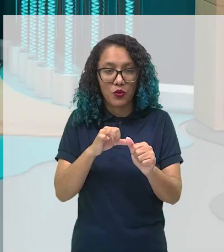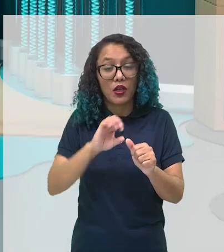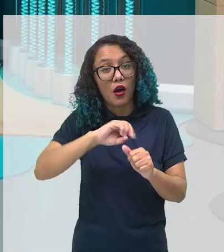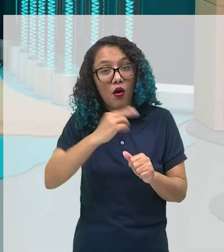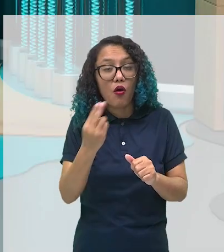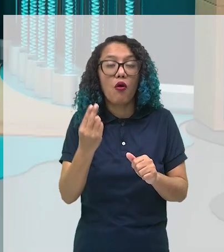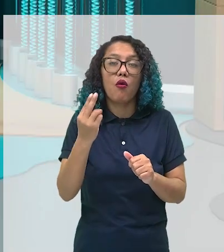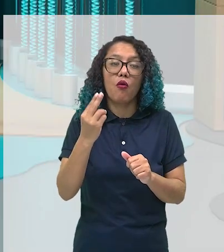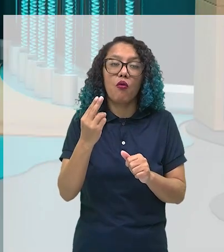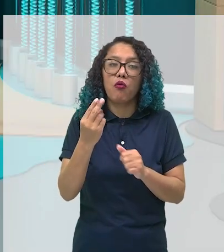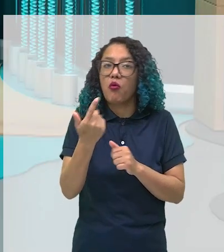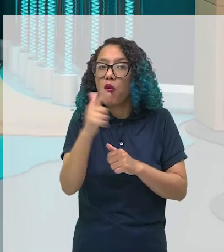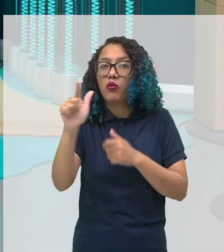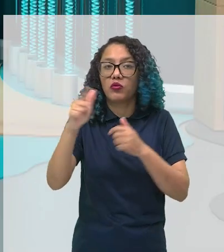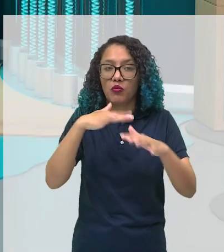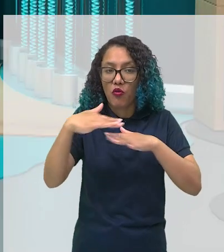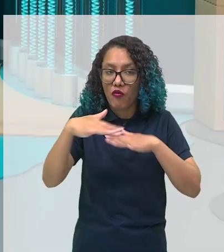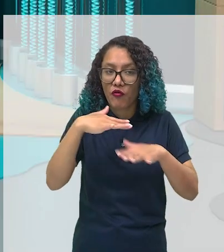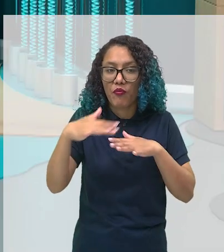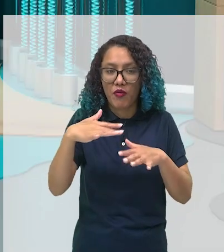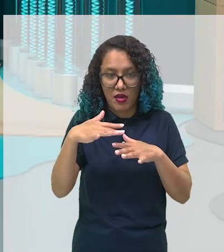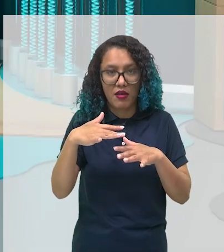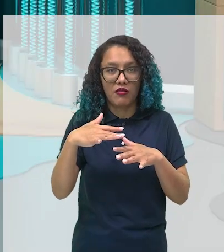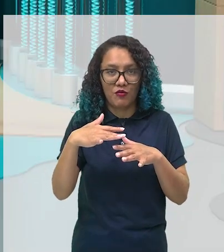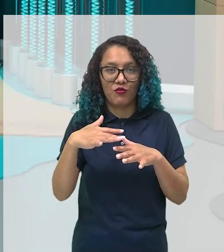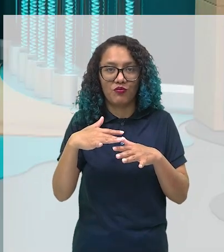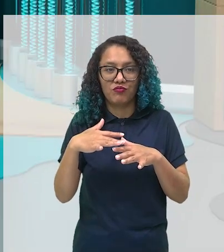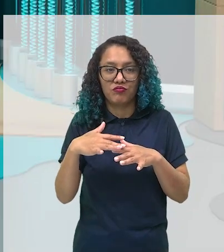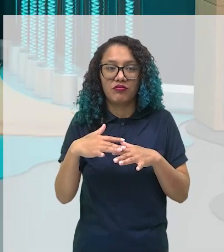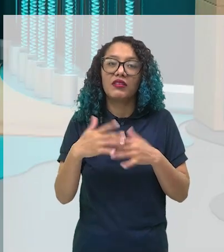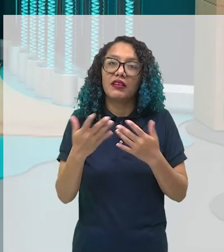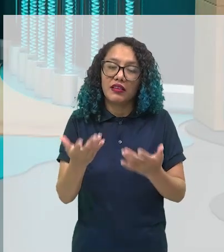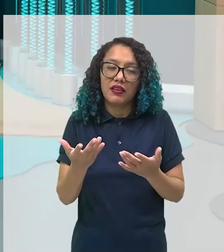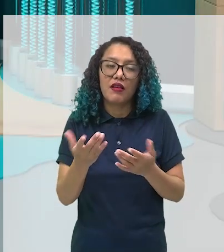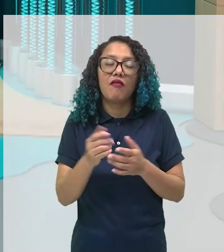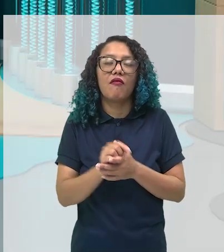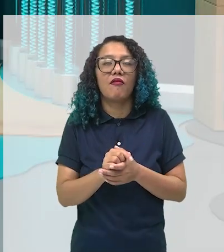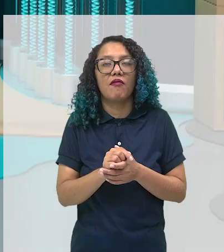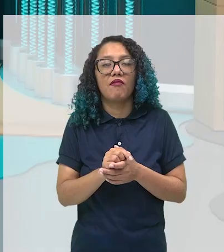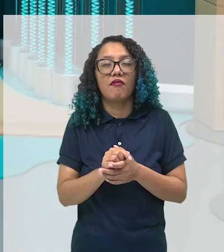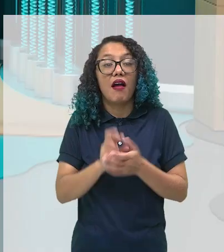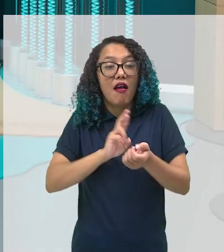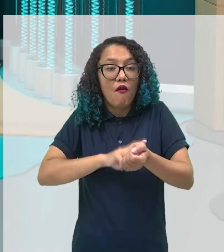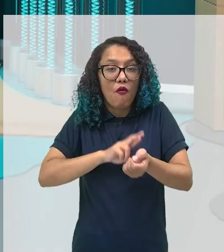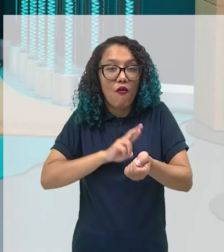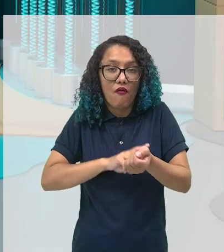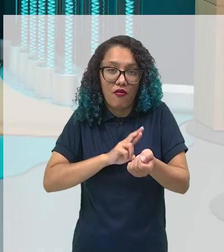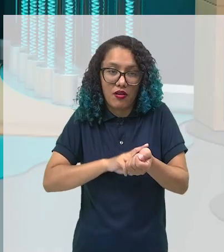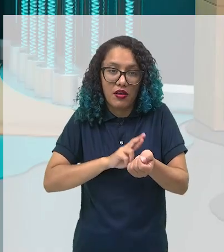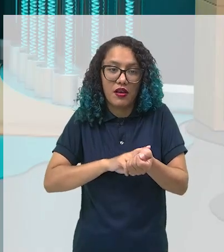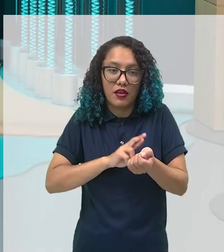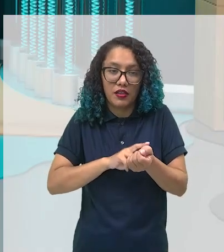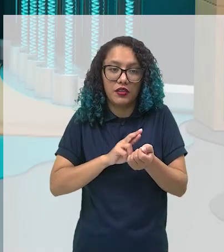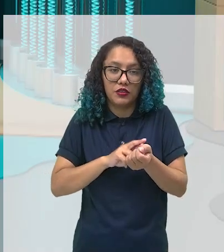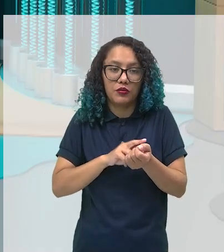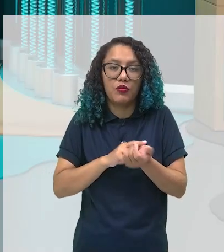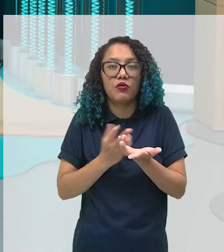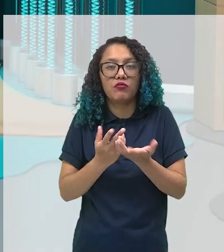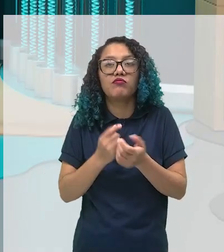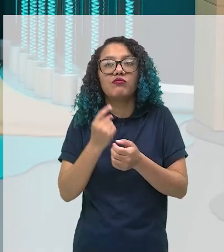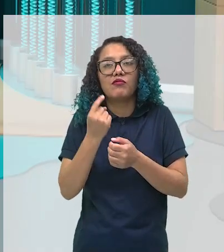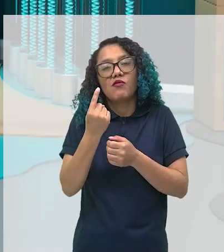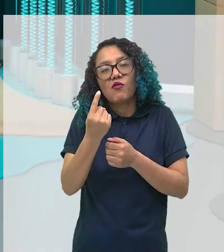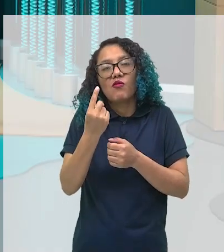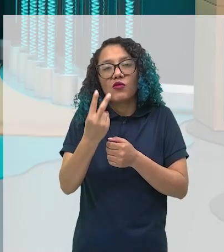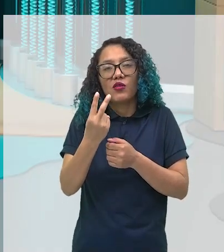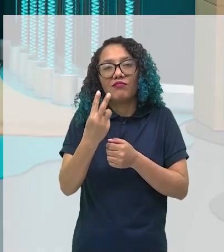outro movimento, né? Então isso daí é um ritmo que é marcado de forma quaternária, como a gente